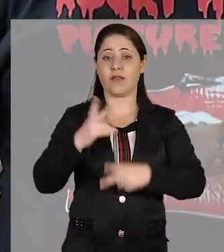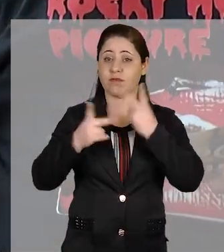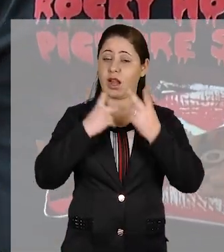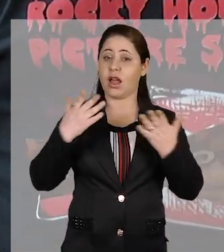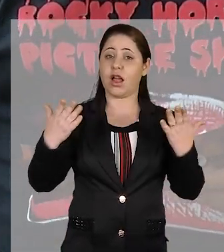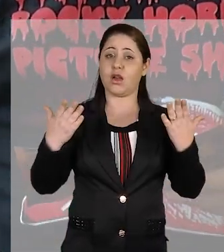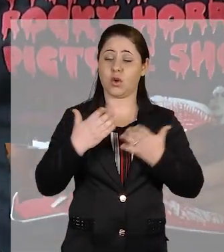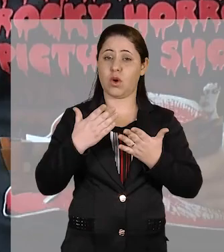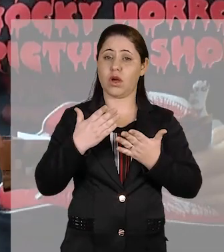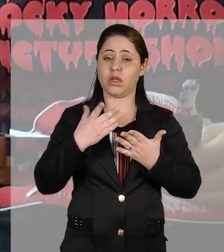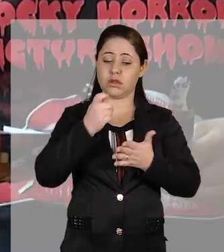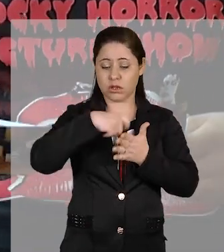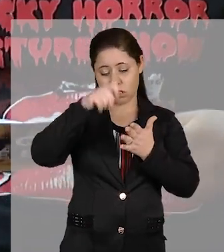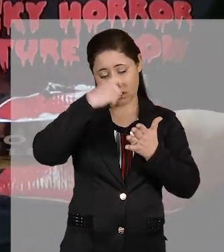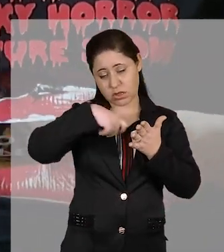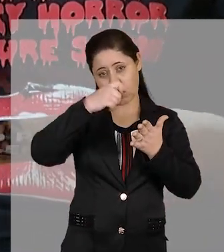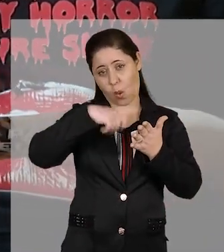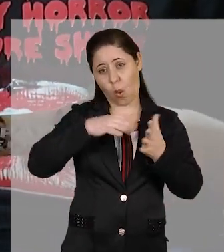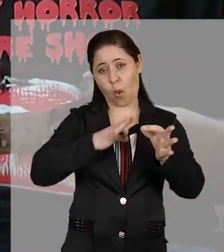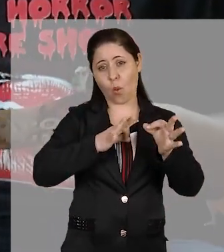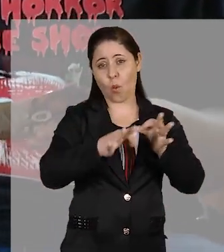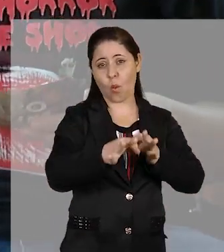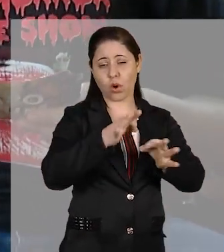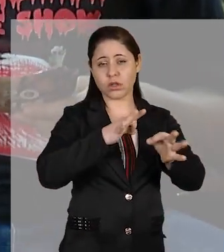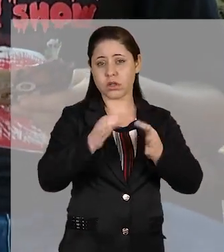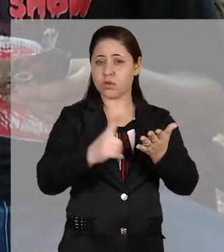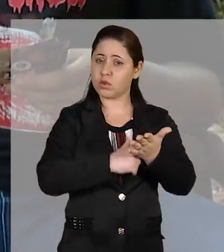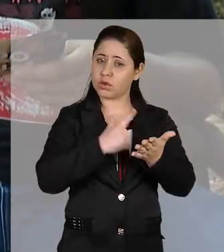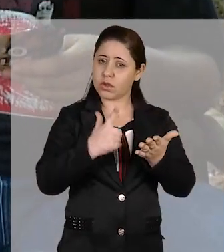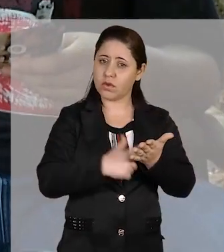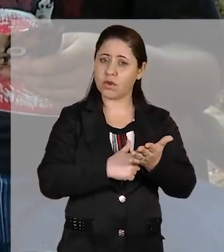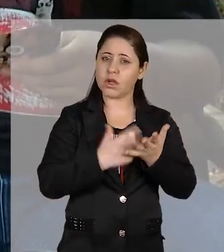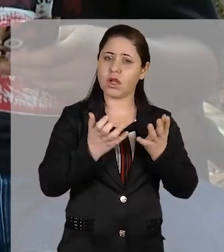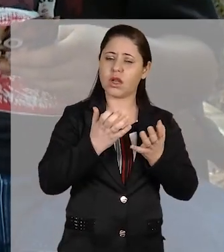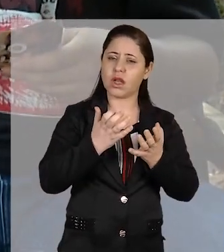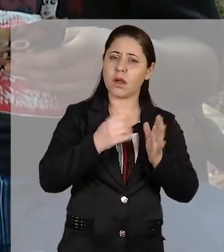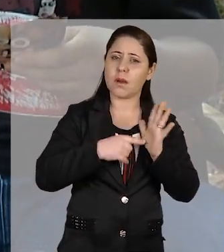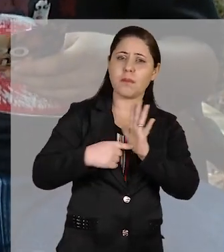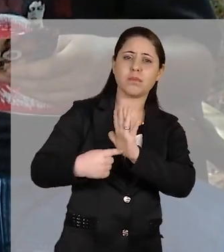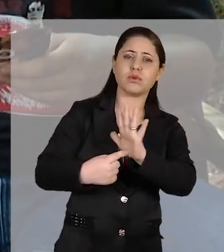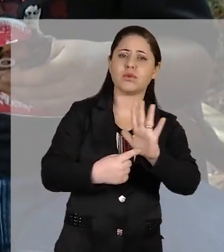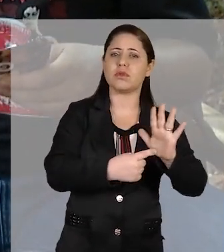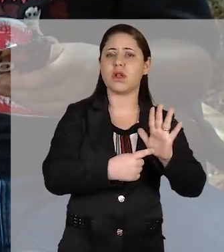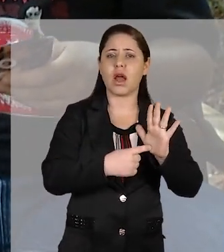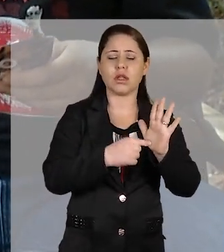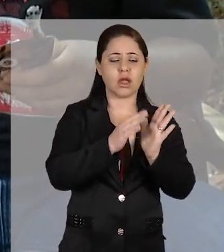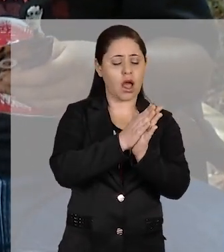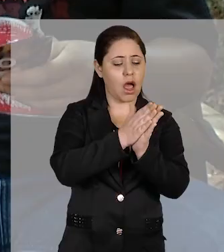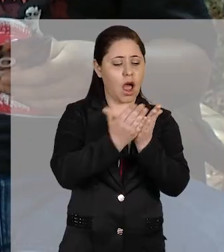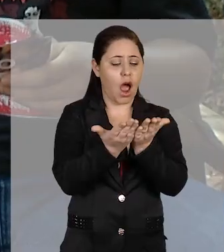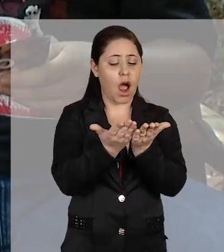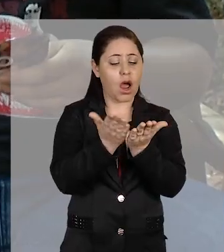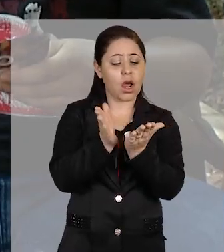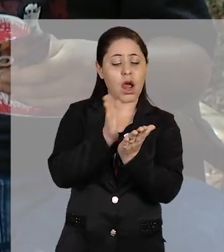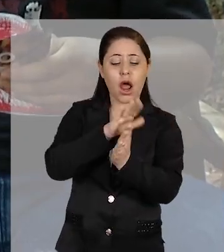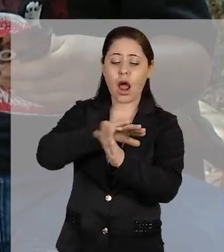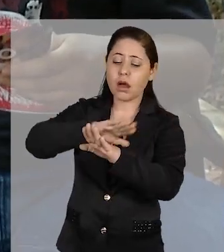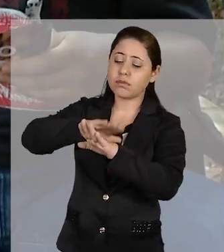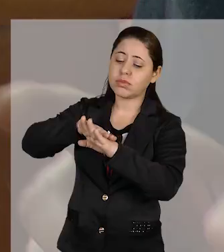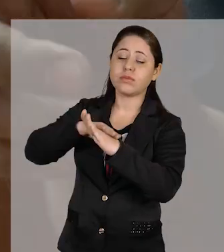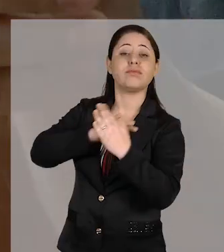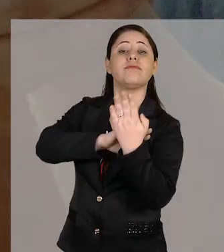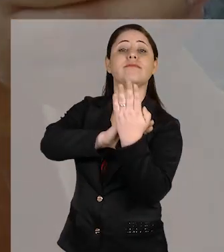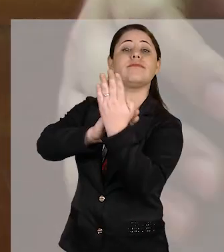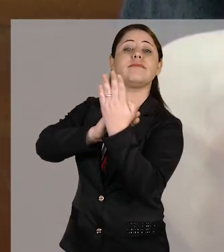pouquinho do processo, né, de escrita, de elaboração do seu livro. Queria que você mostrasse também, né, a capa dele aqui para os